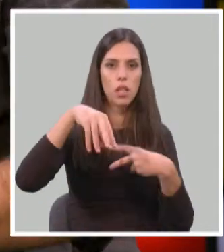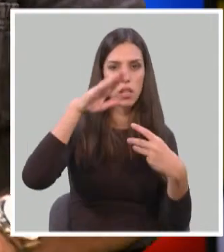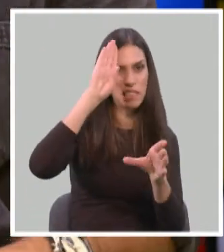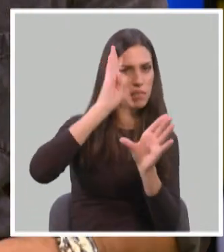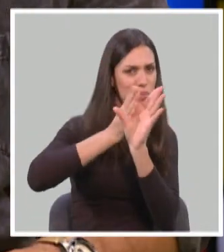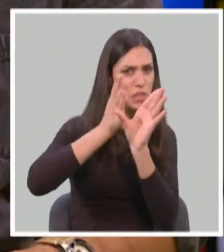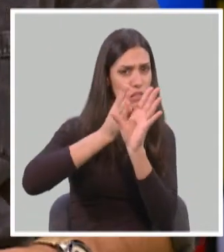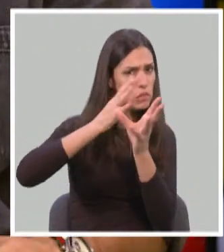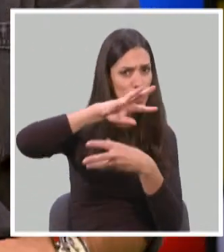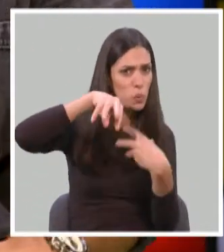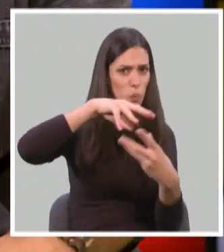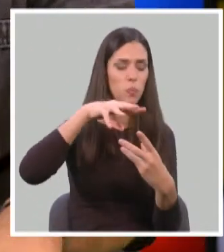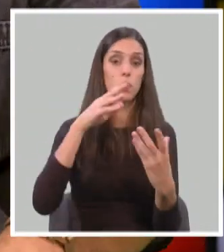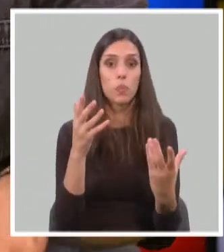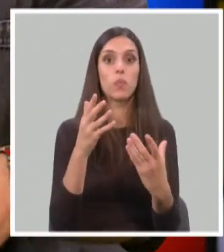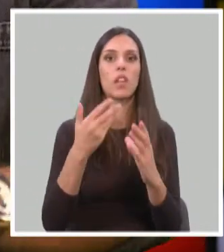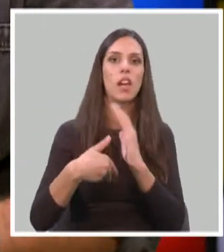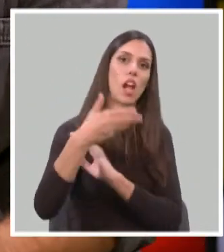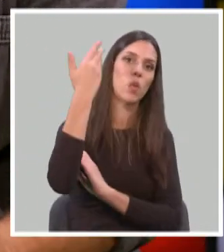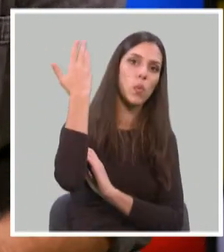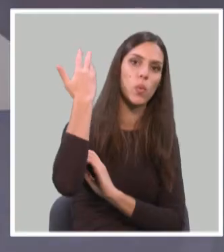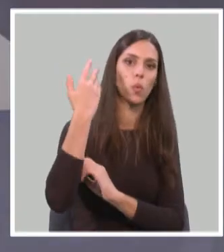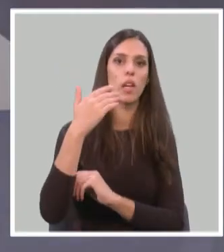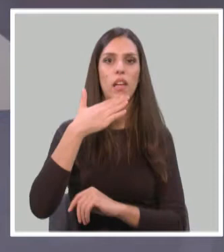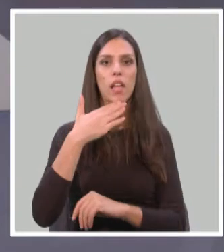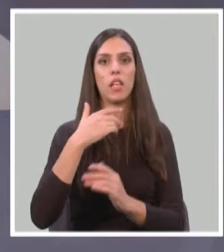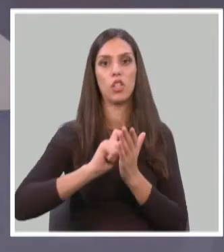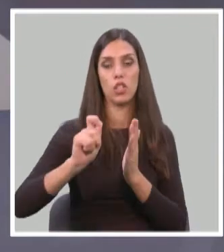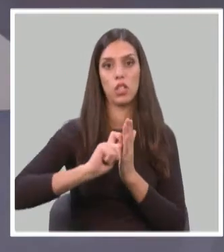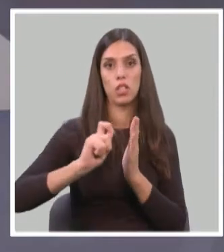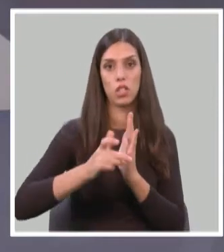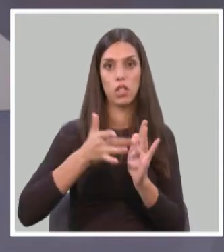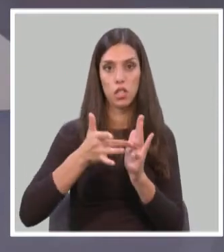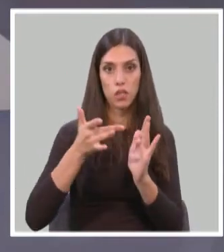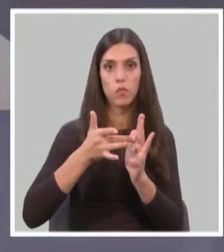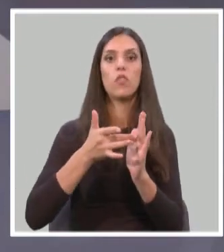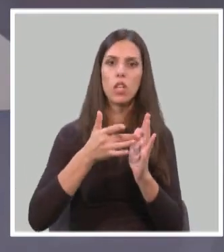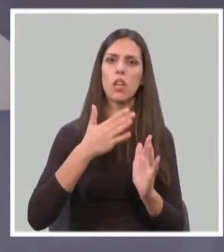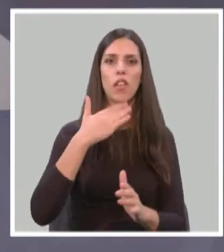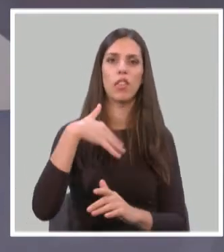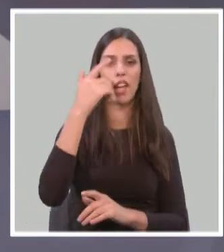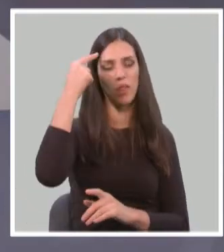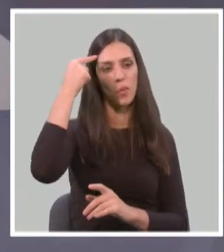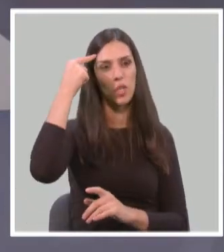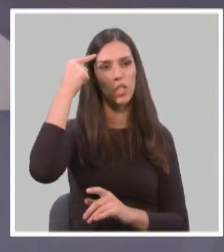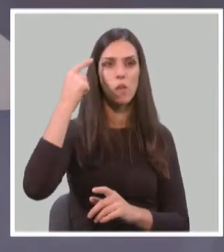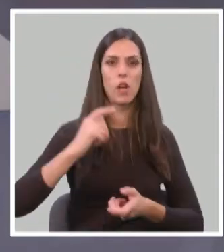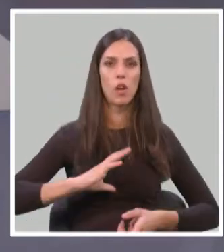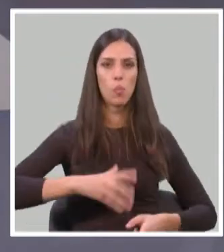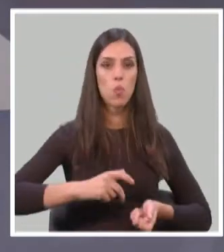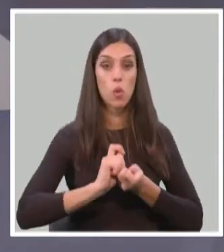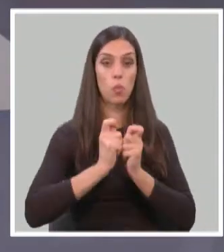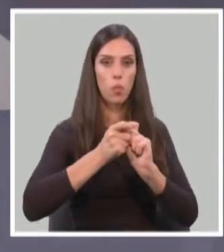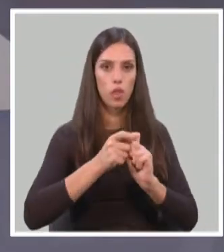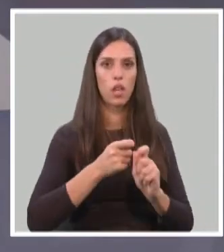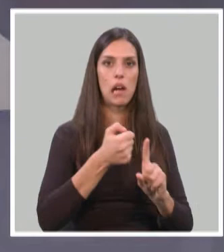cínico. Eu, quando escrevi o livro, ainda estava na idade de mudar o mundo, mas já era uma pessoa pessimista por natureza e